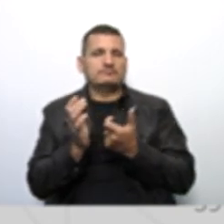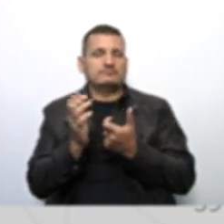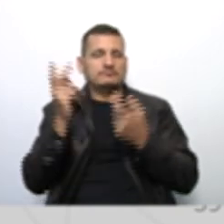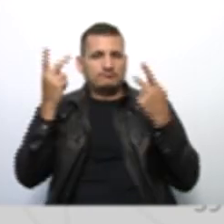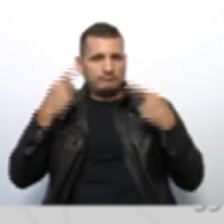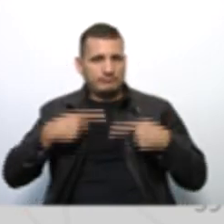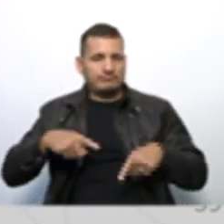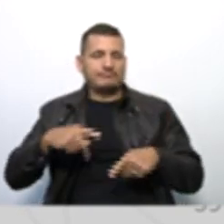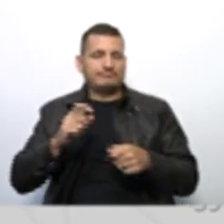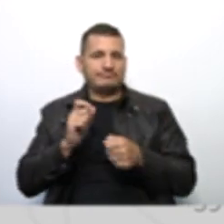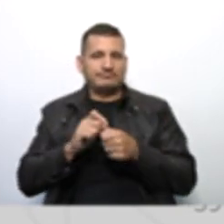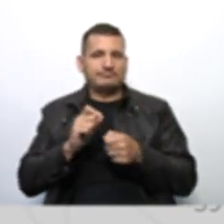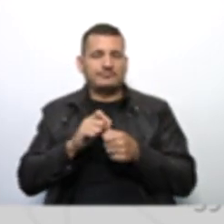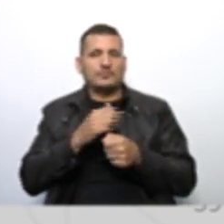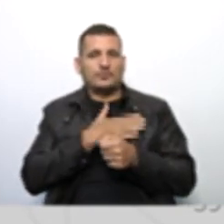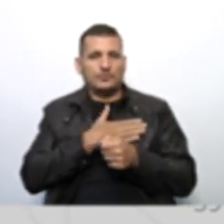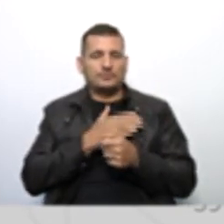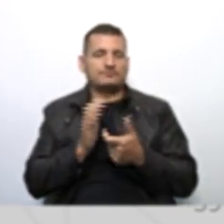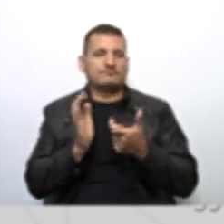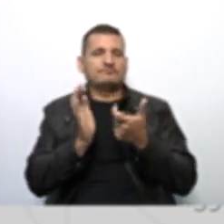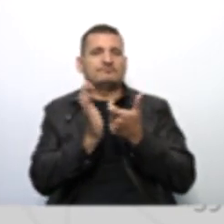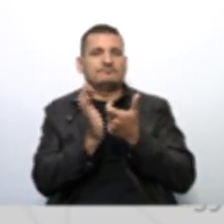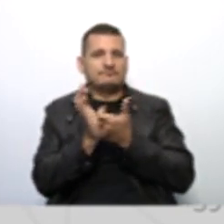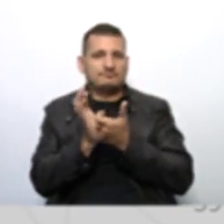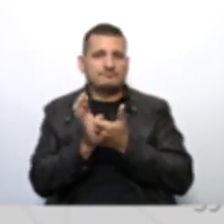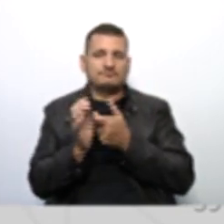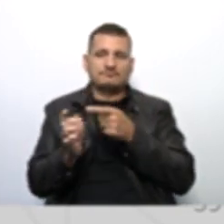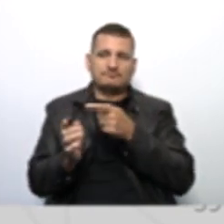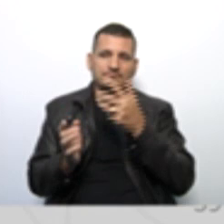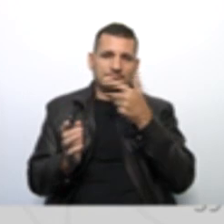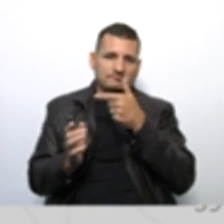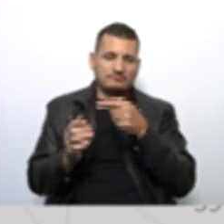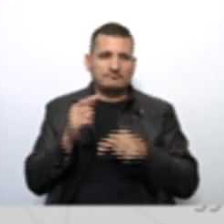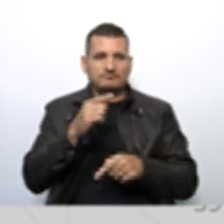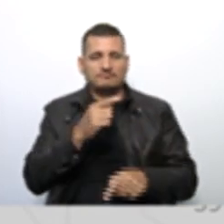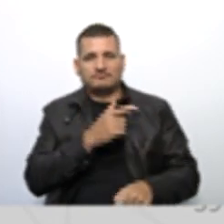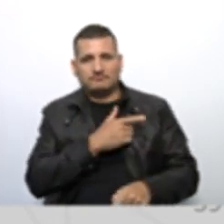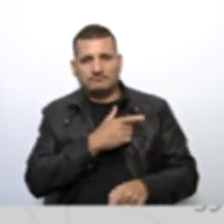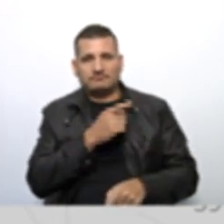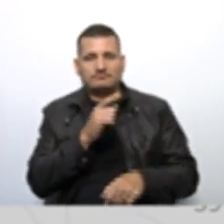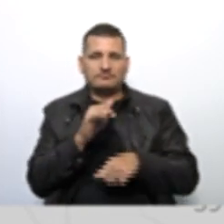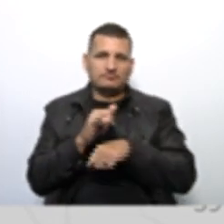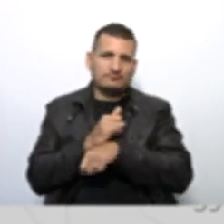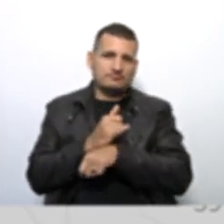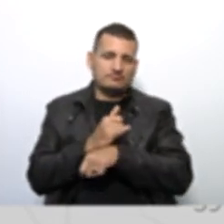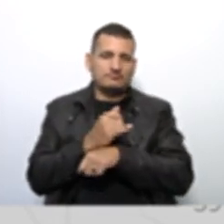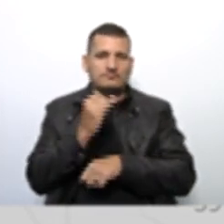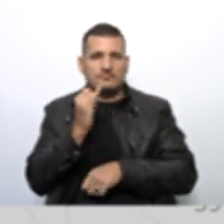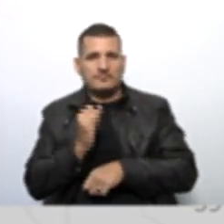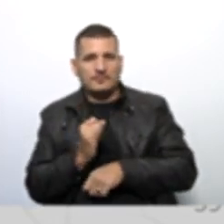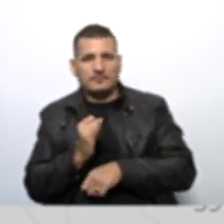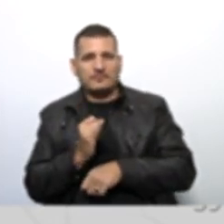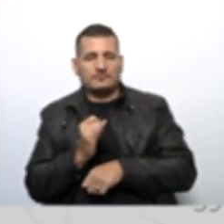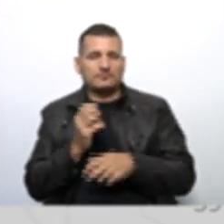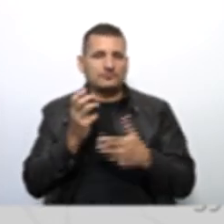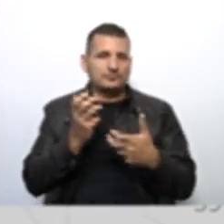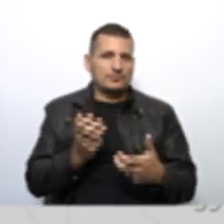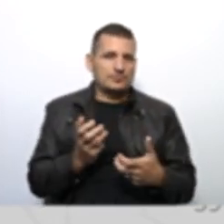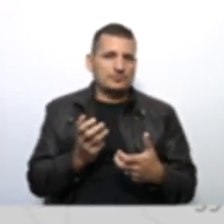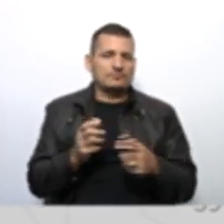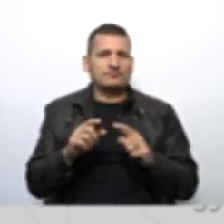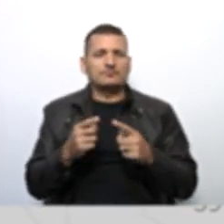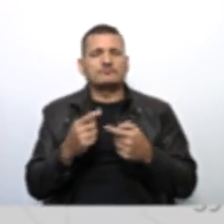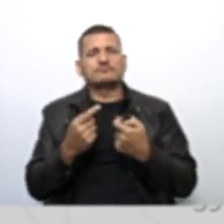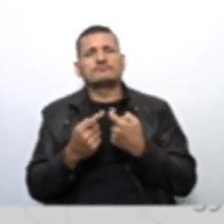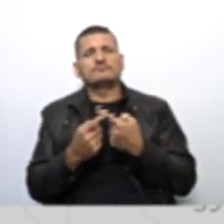né, professor? Classificar o outro, né? Diz assim, ah, aquele é bonito, é feio, é gordo, é magro, é legal, é chato. Mas por que a gente vai classificar